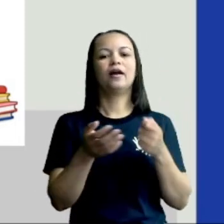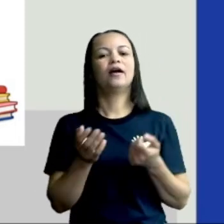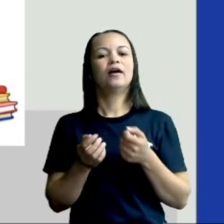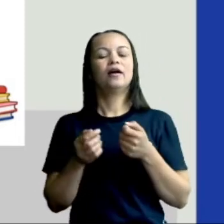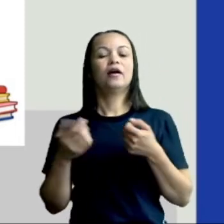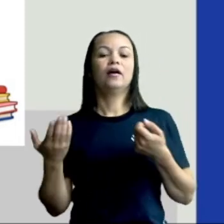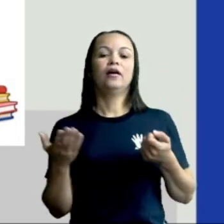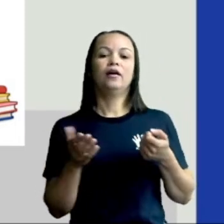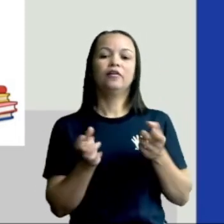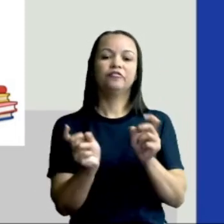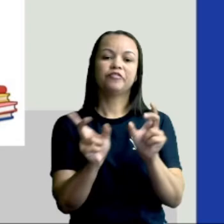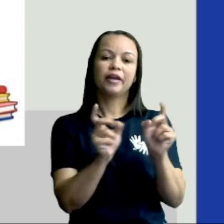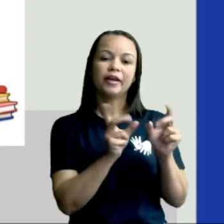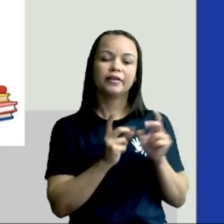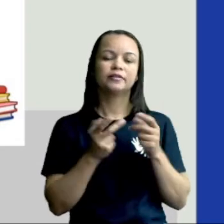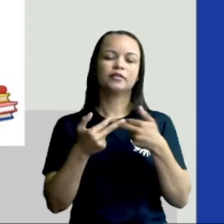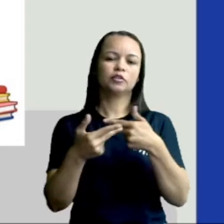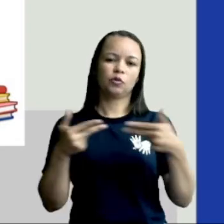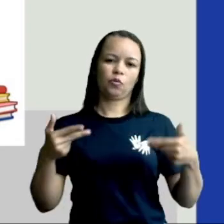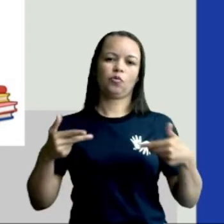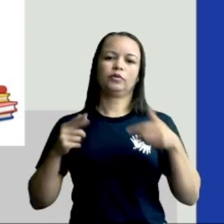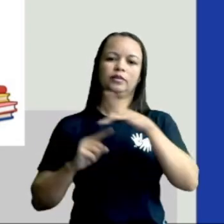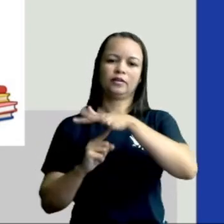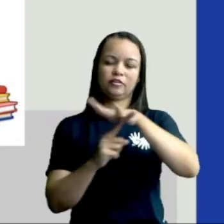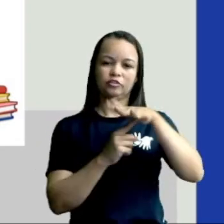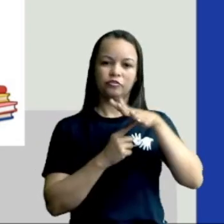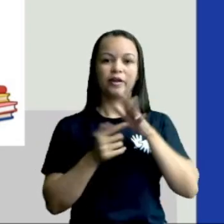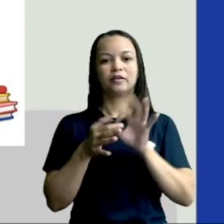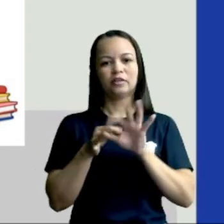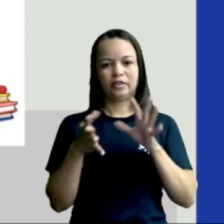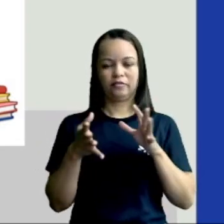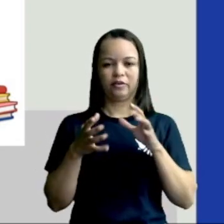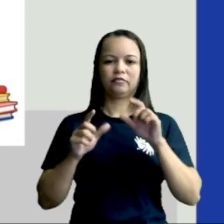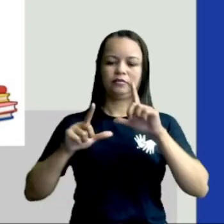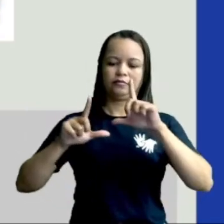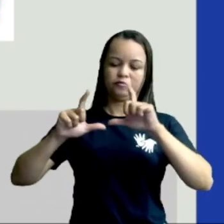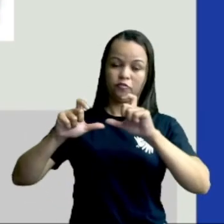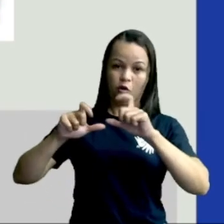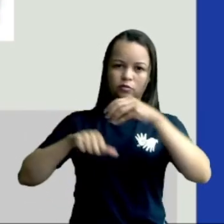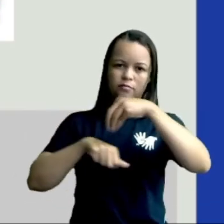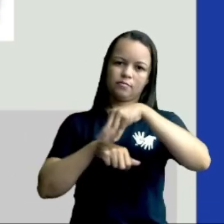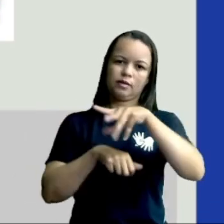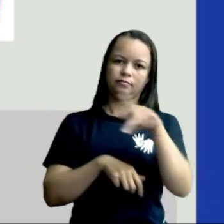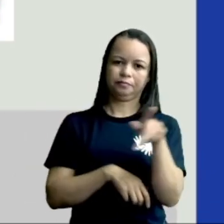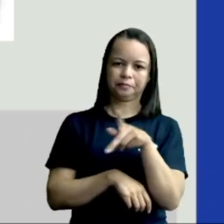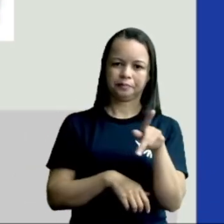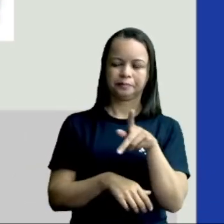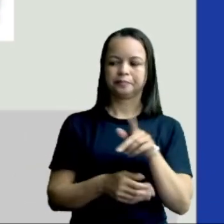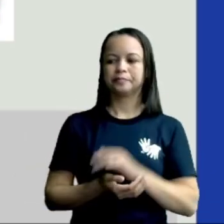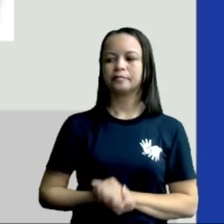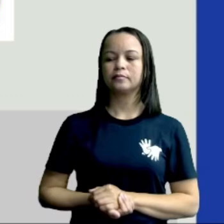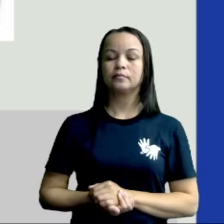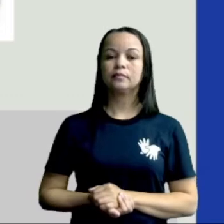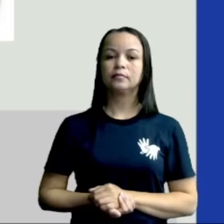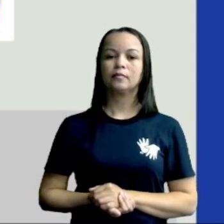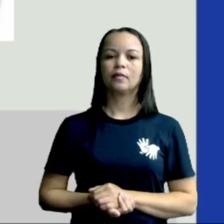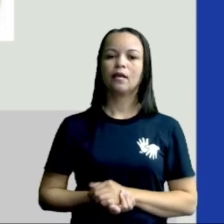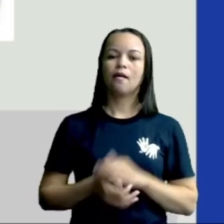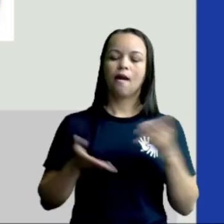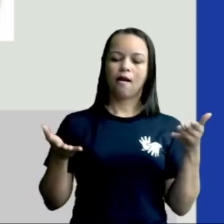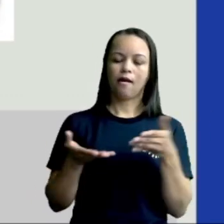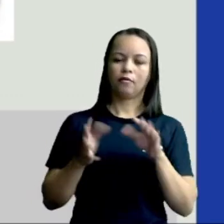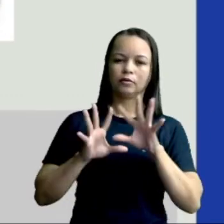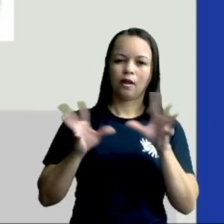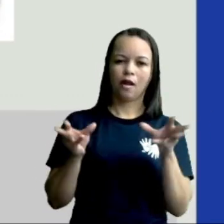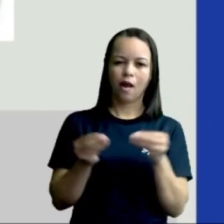anotar também, tá bom? Depois tira foto e manda para a tua professora, ok? Vamos fazer uma revisão para a